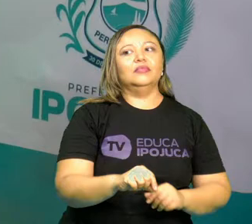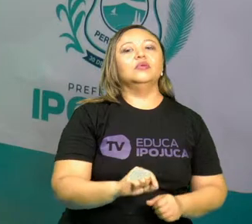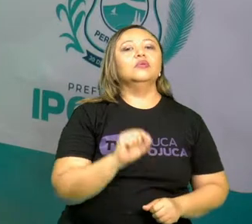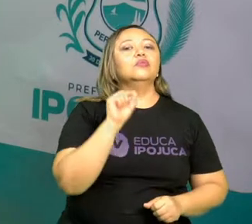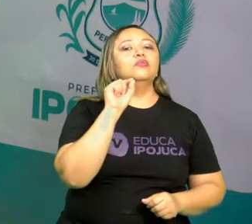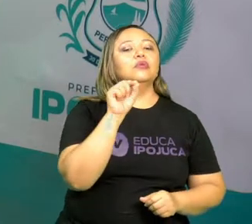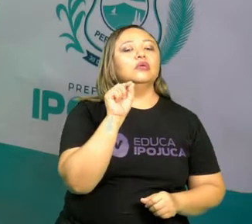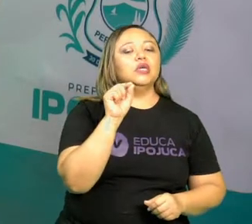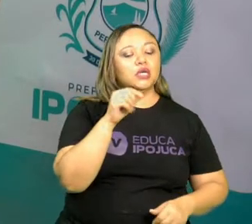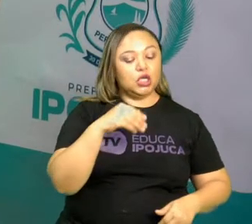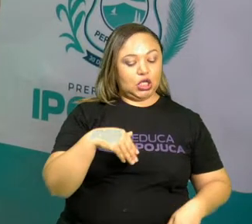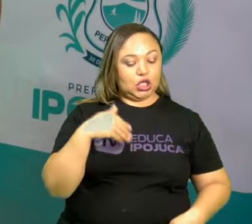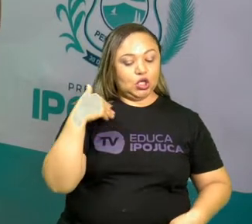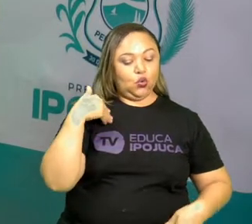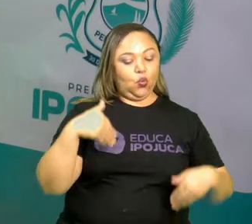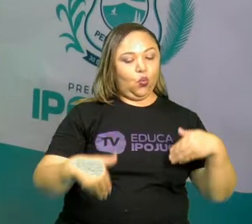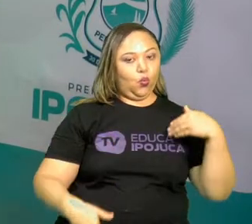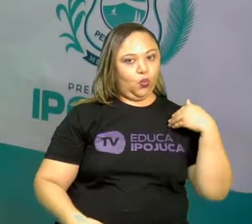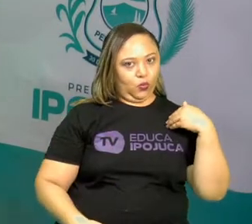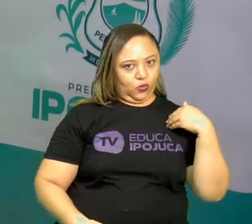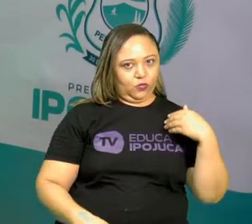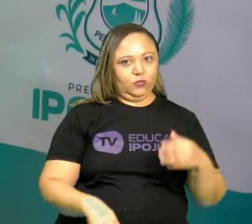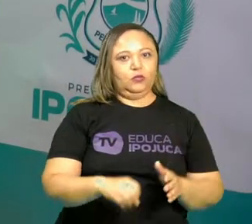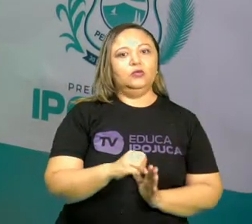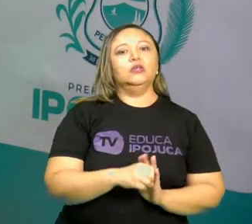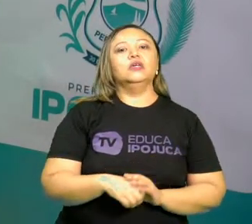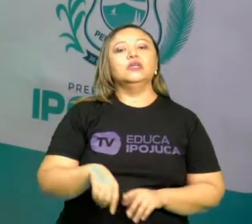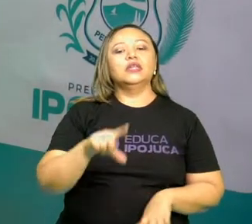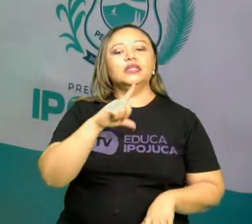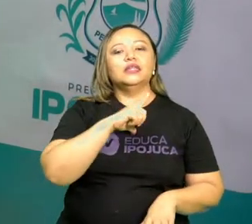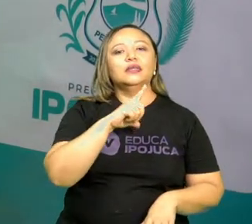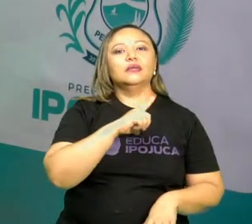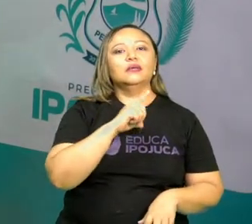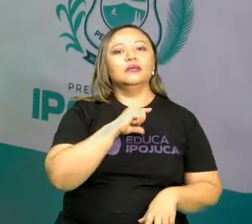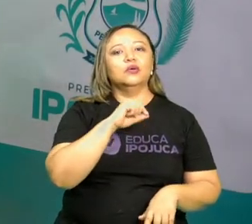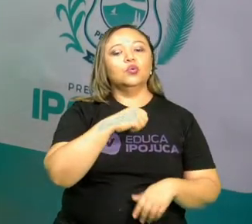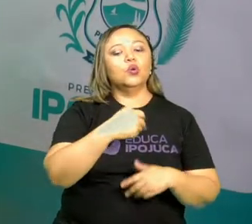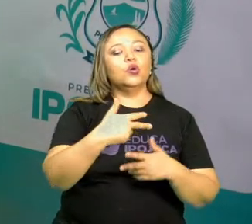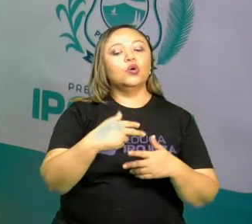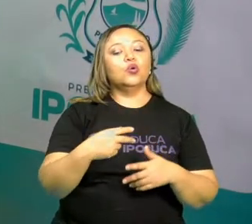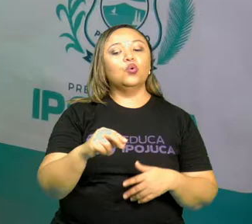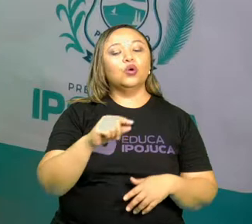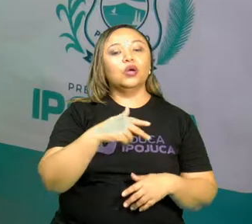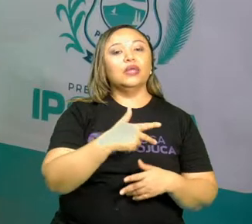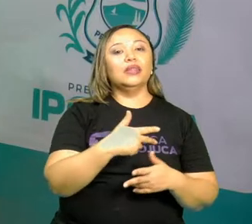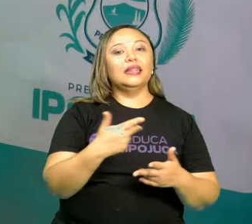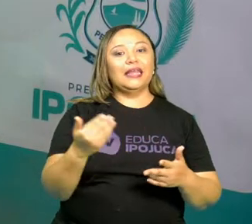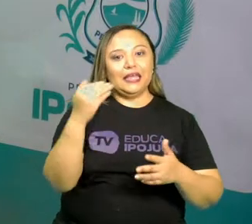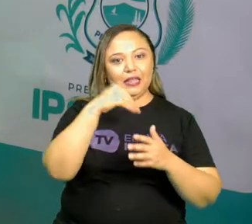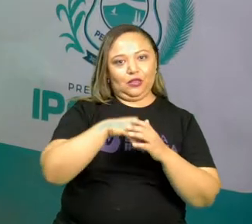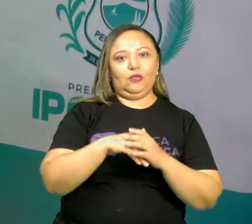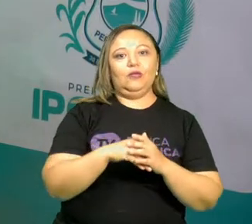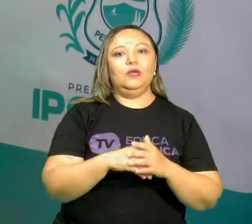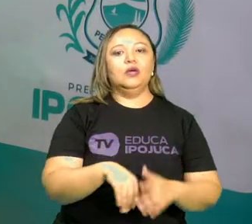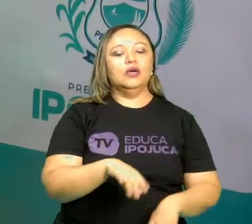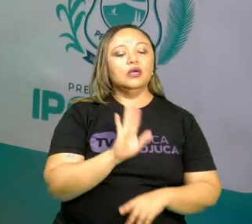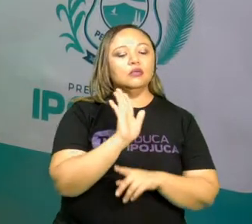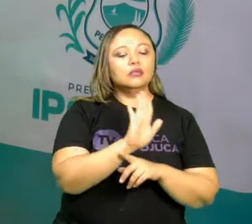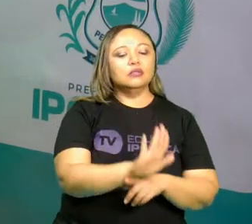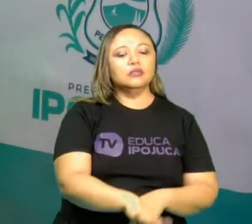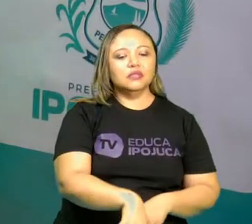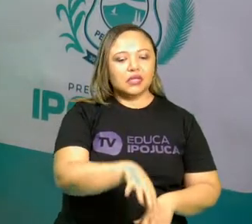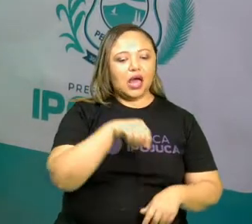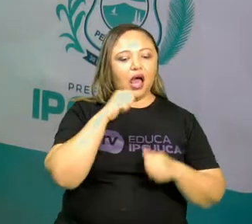há dentro do nosso corpo que nos ajuda nas atividades de correr, respirar,